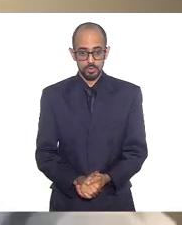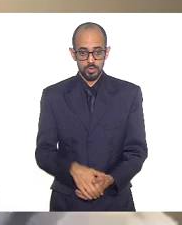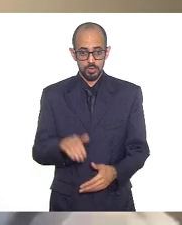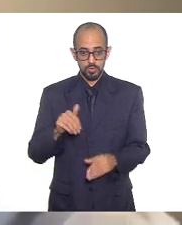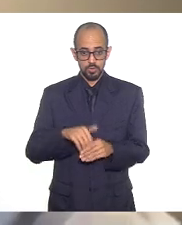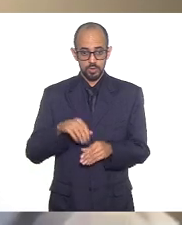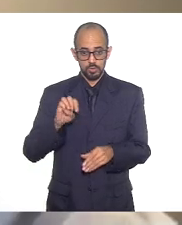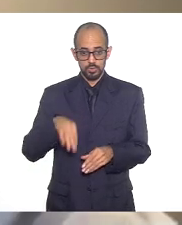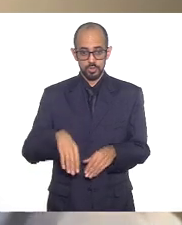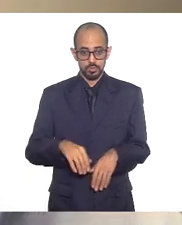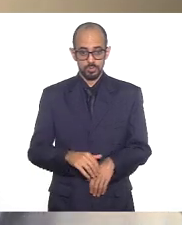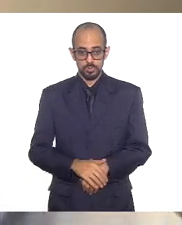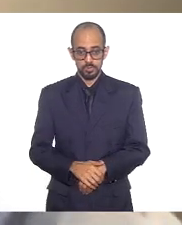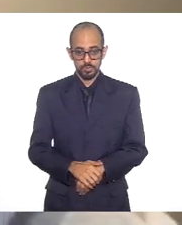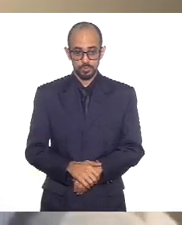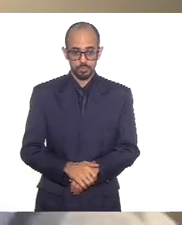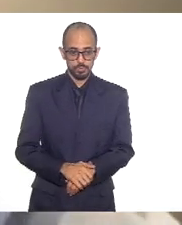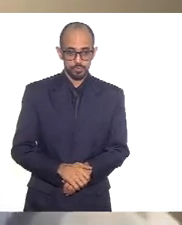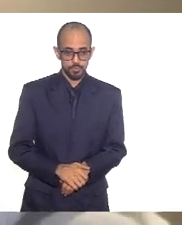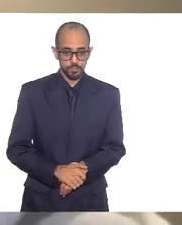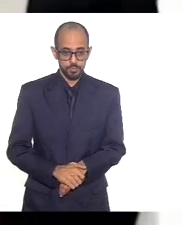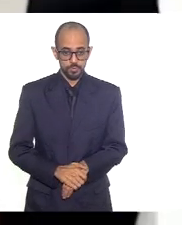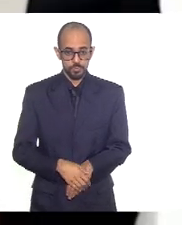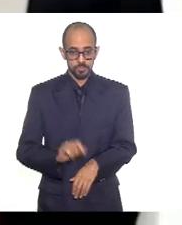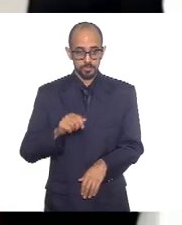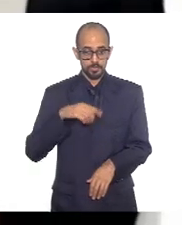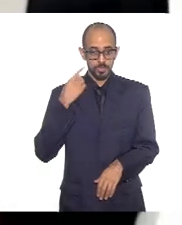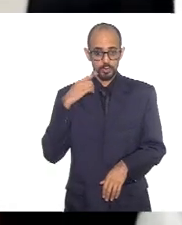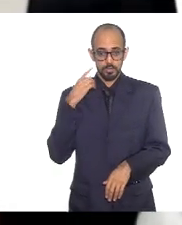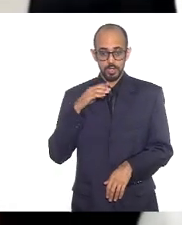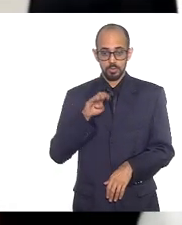Voto sim, presidente. Deputado Brazão.